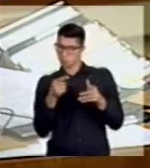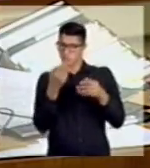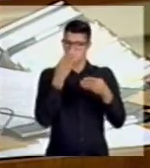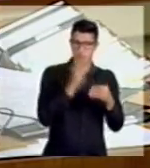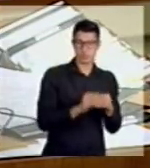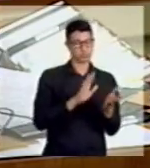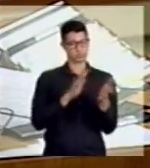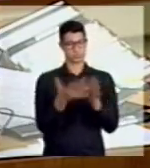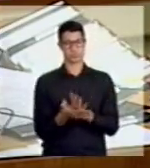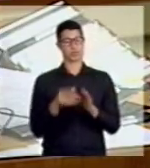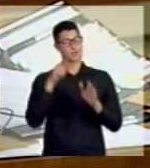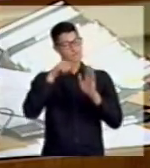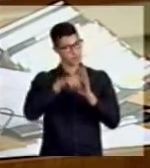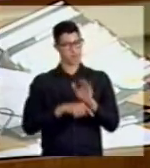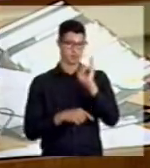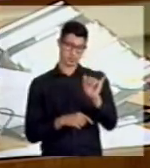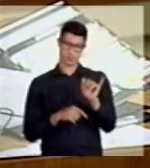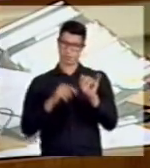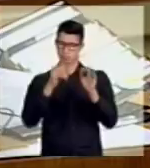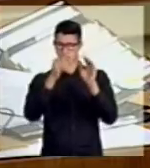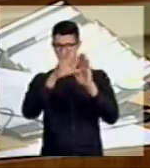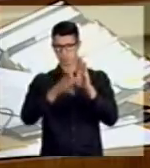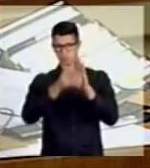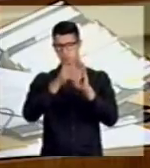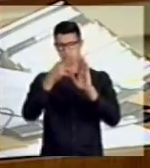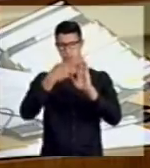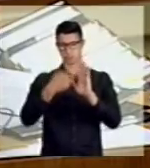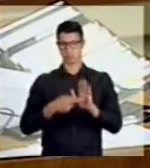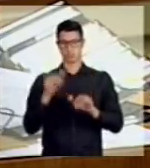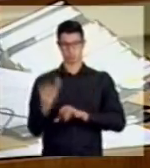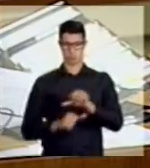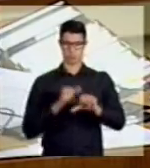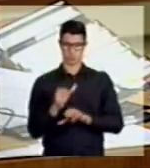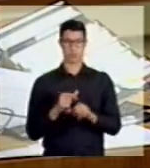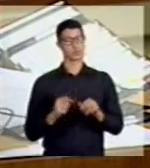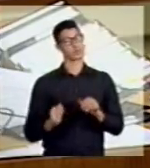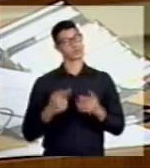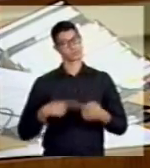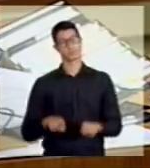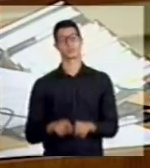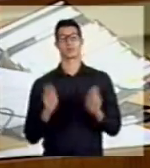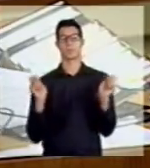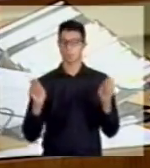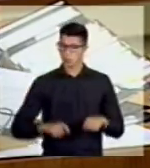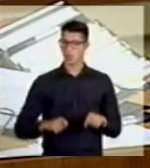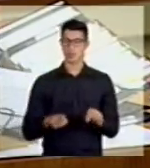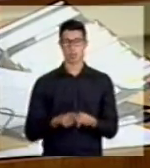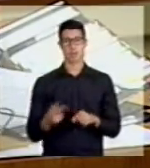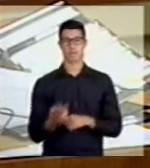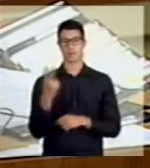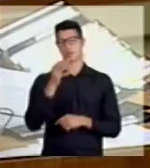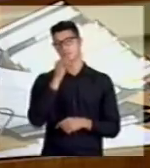questão, verificar se estão preenchidos os requisitos para a mudança. Para tanto, poderá se valer,